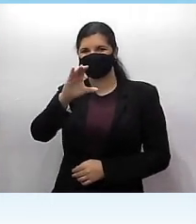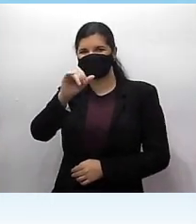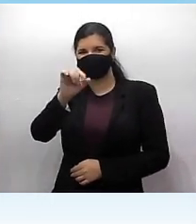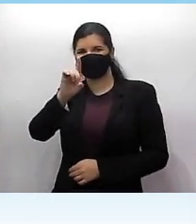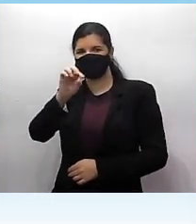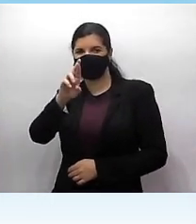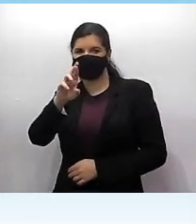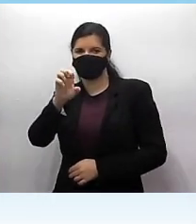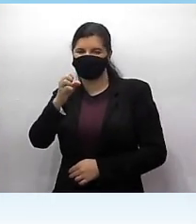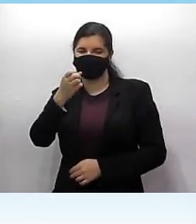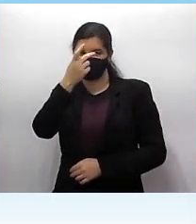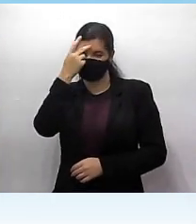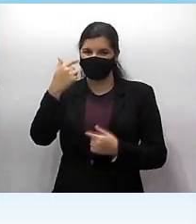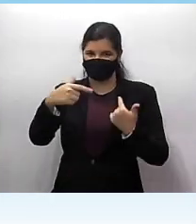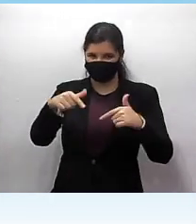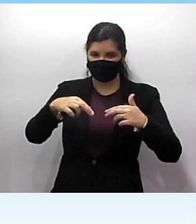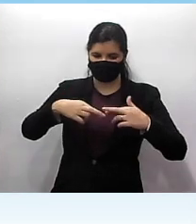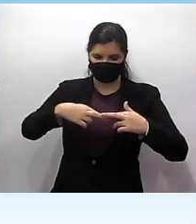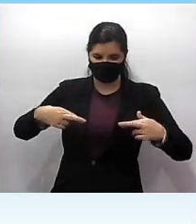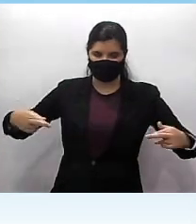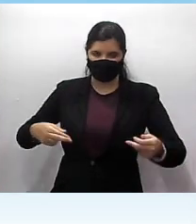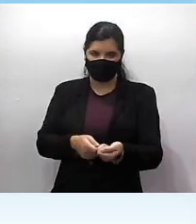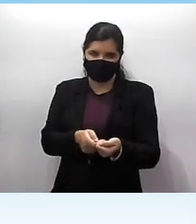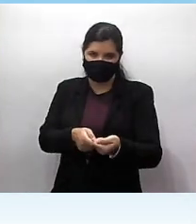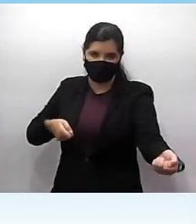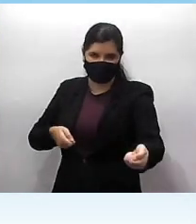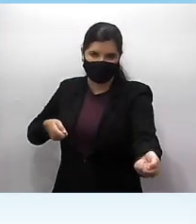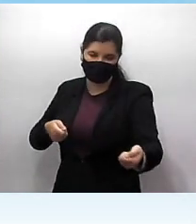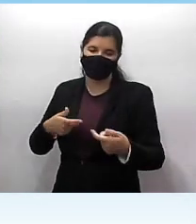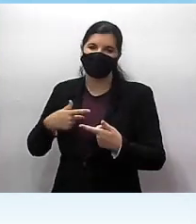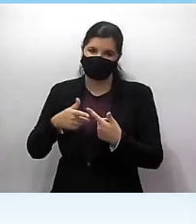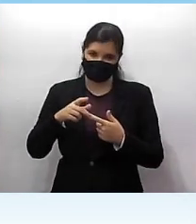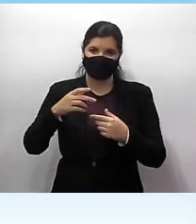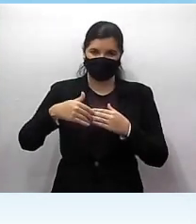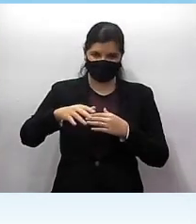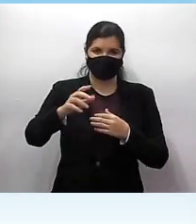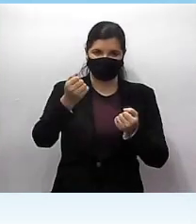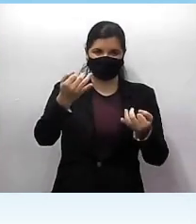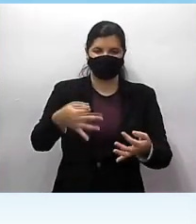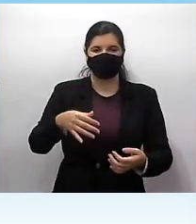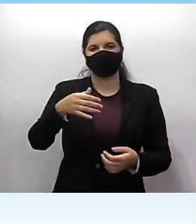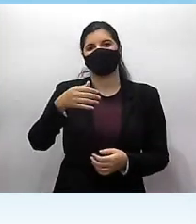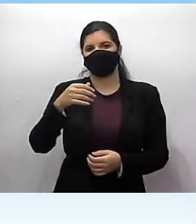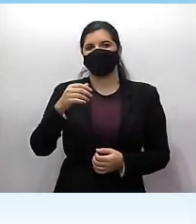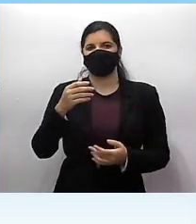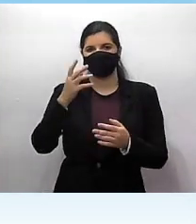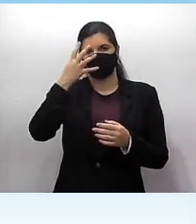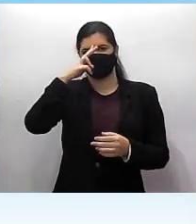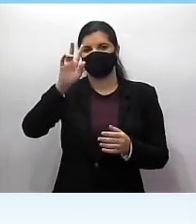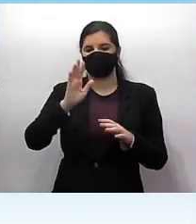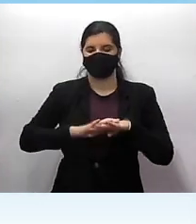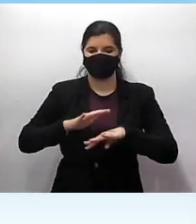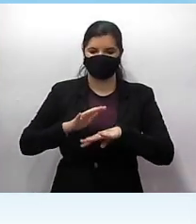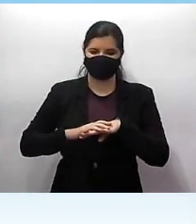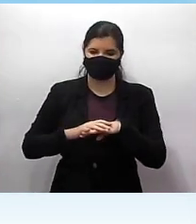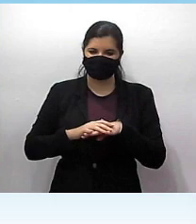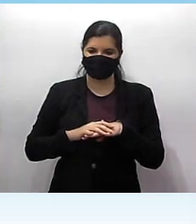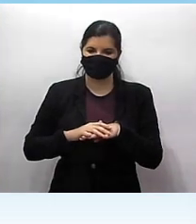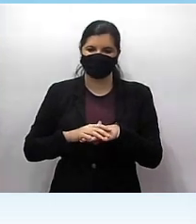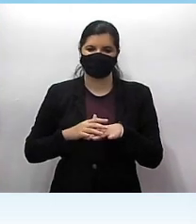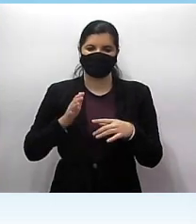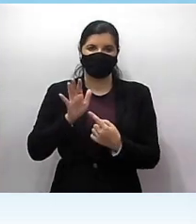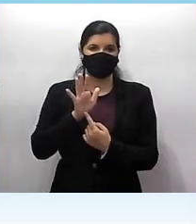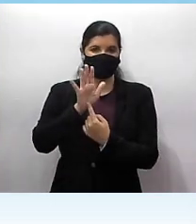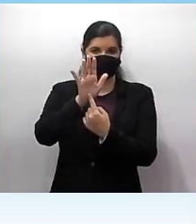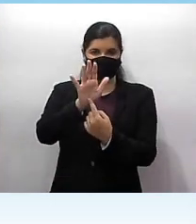ou agrimensores. Não esquece que esses nomes vão ser citados sempre aí na história da matemática, tá bom? Bom, vou mostrar